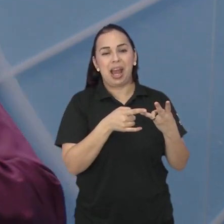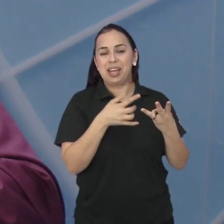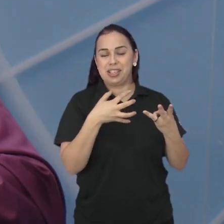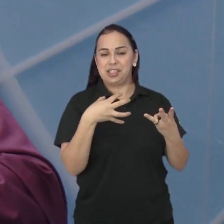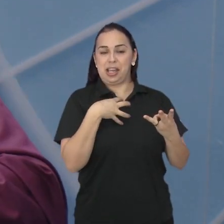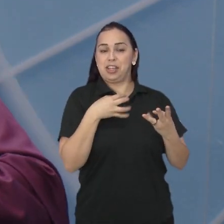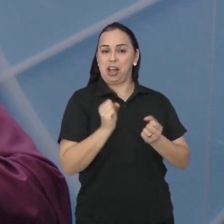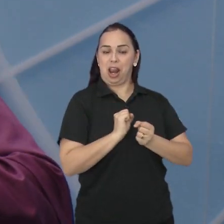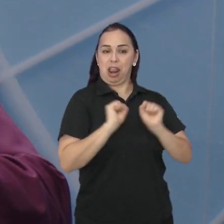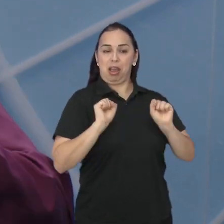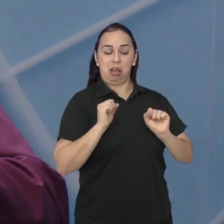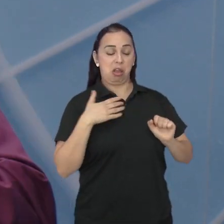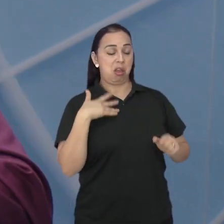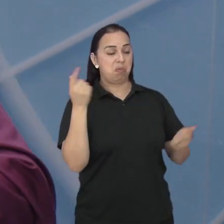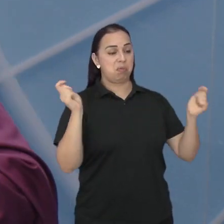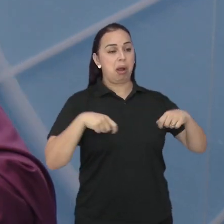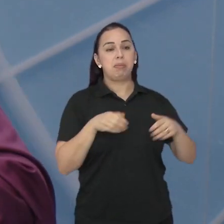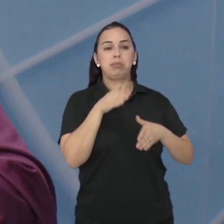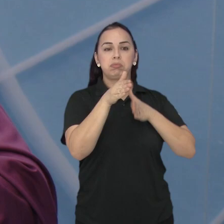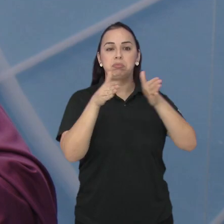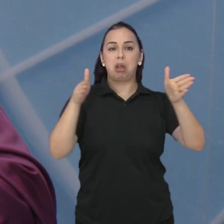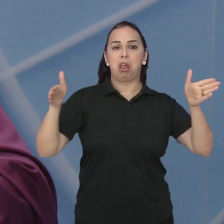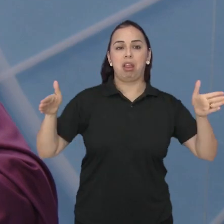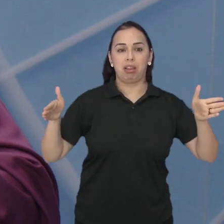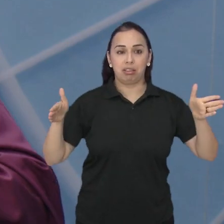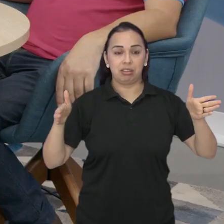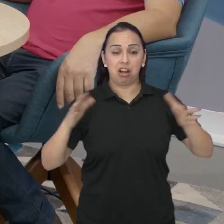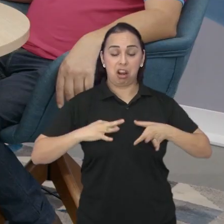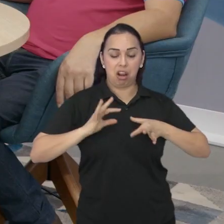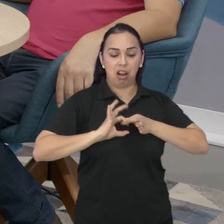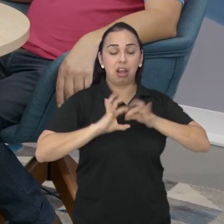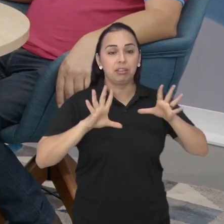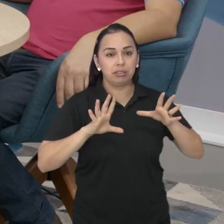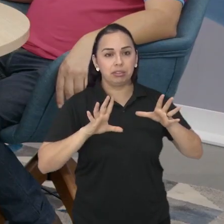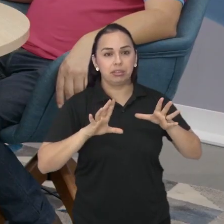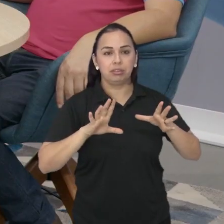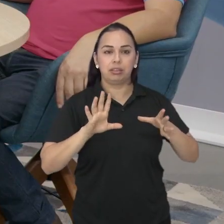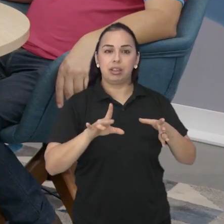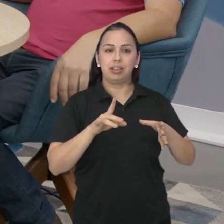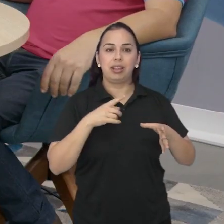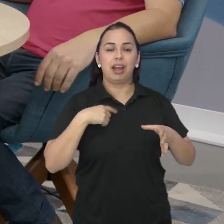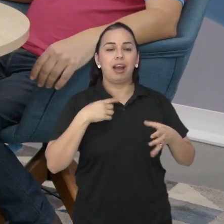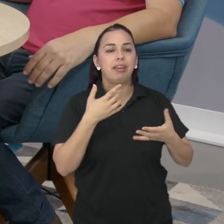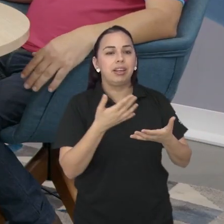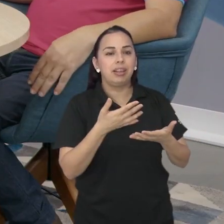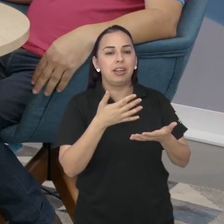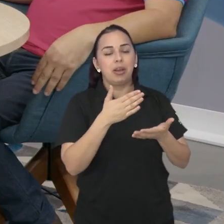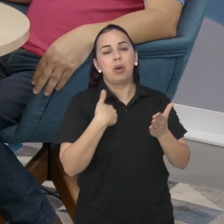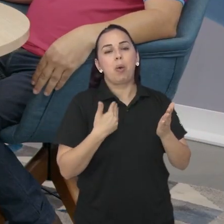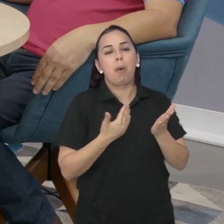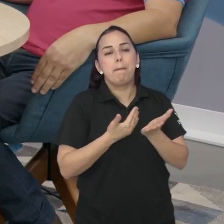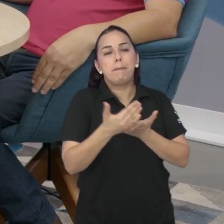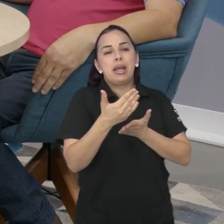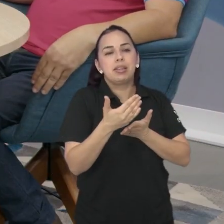de liberdade. Aí eu posso ir aonde eu quiser. Então, quando a gente começa a ver que o grau de dependência dele começa a evoluir, ele começou no